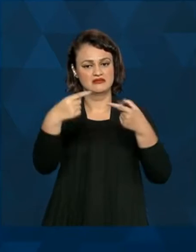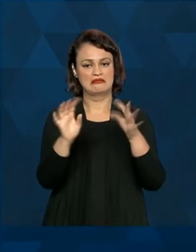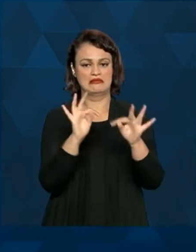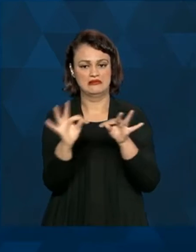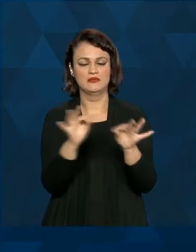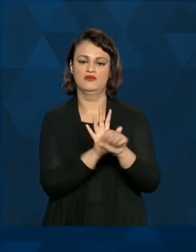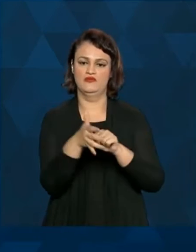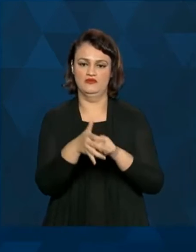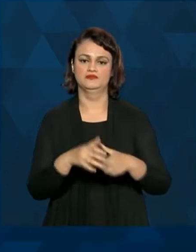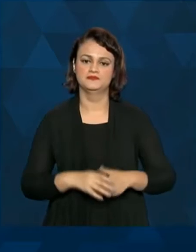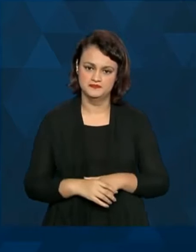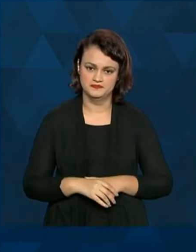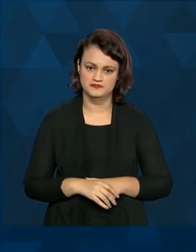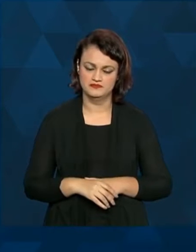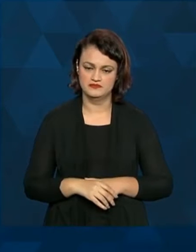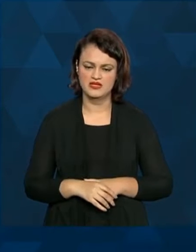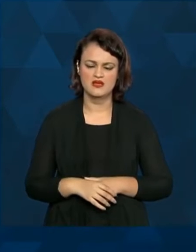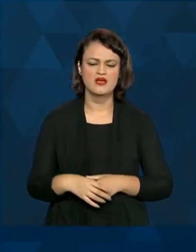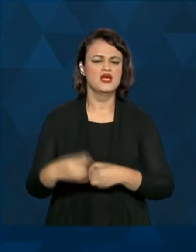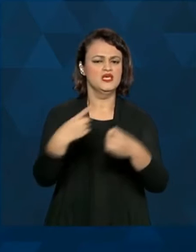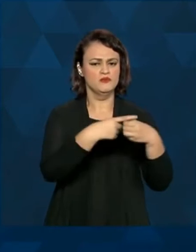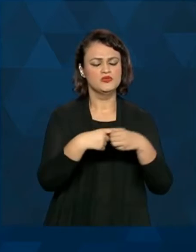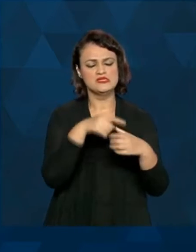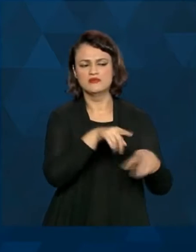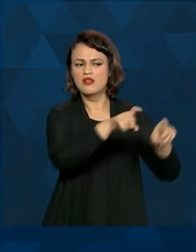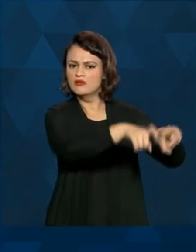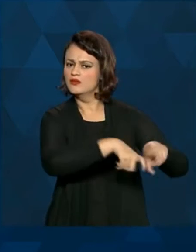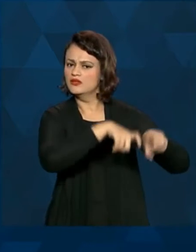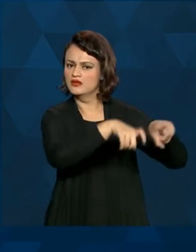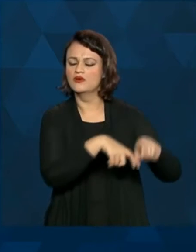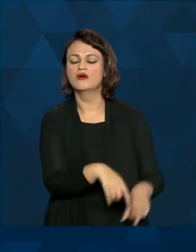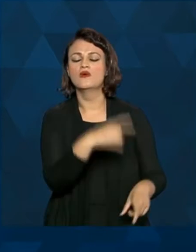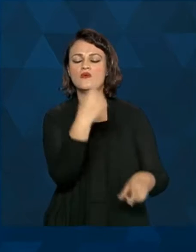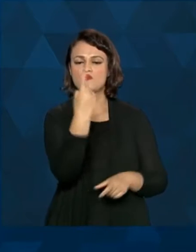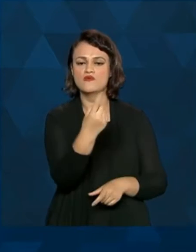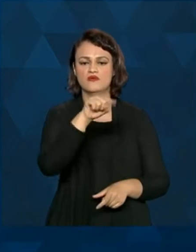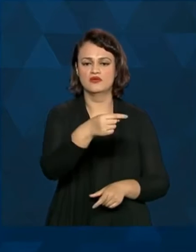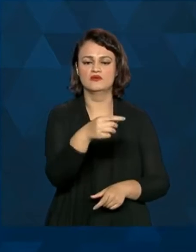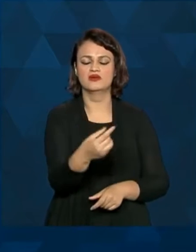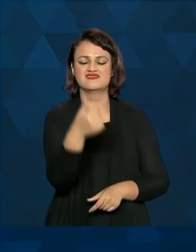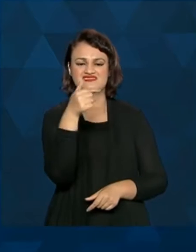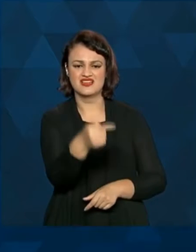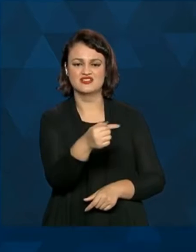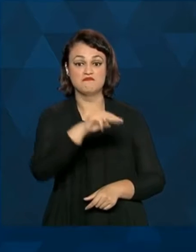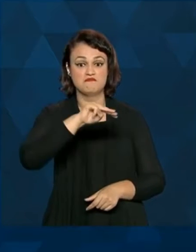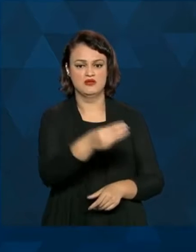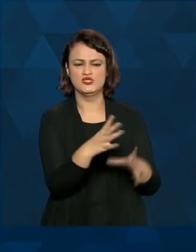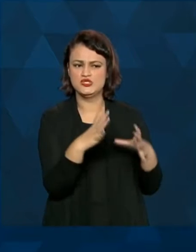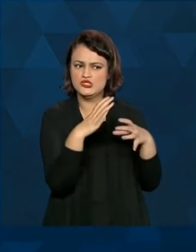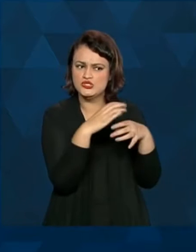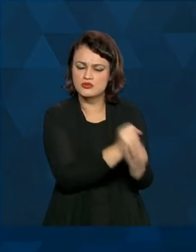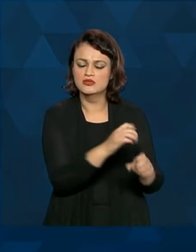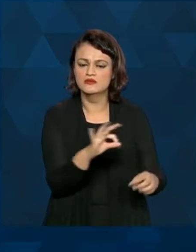Covid. E os municípios do interior receberam 1,7 bilhões de reais, o somatório de